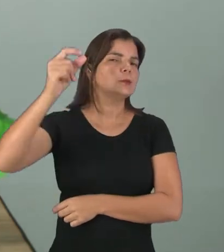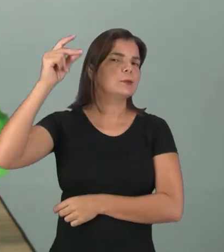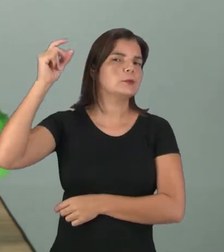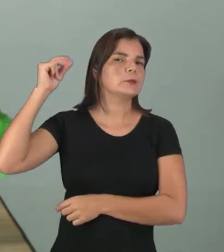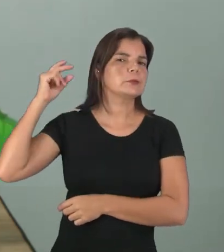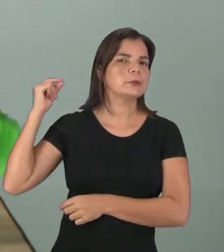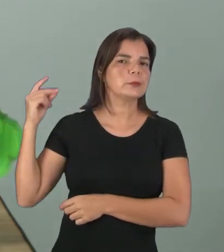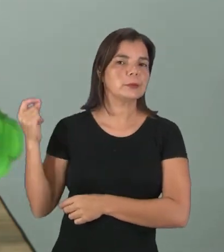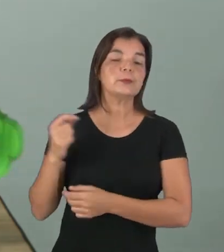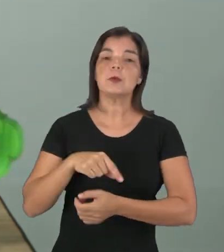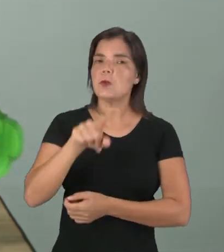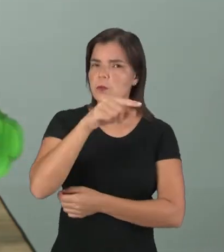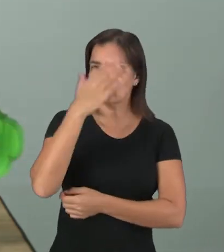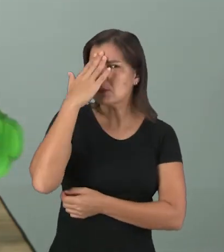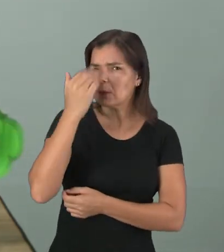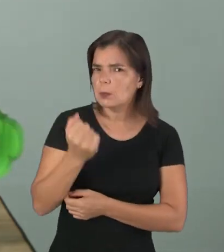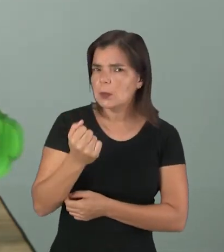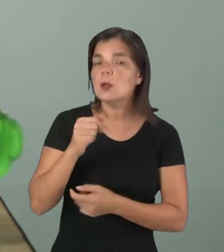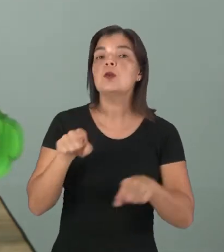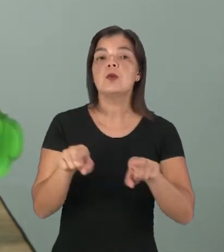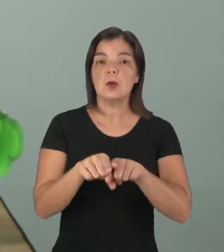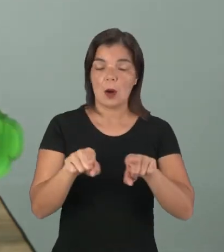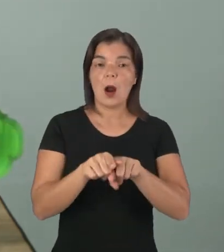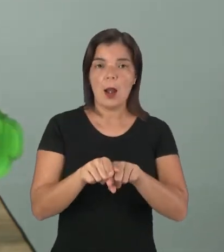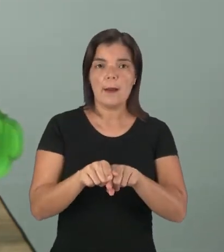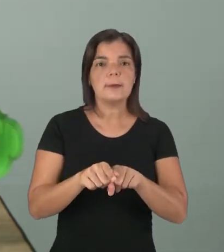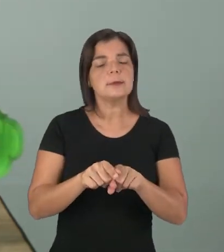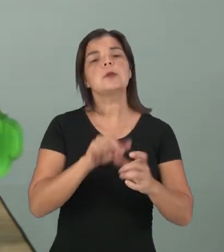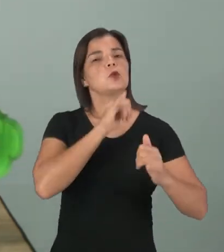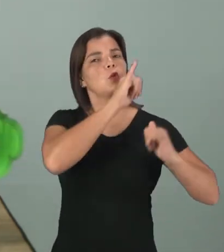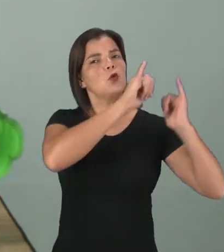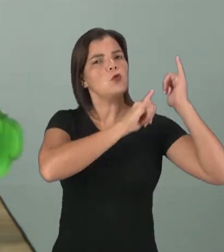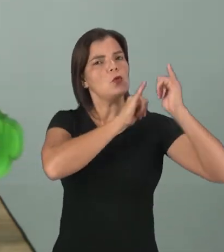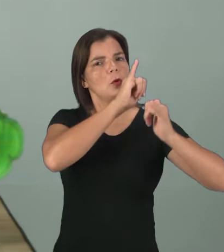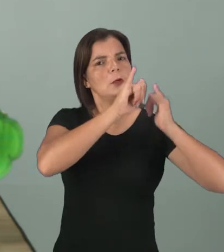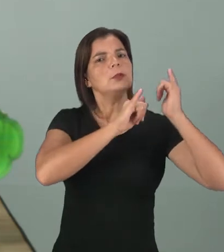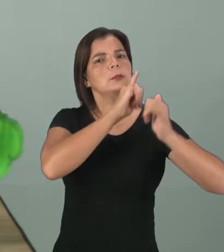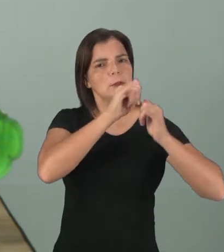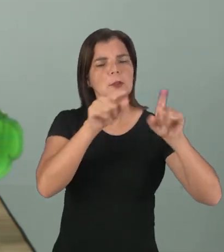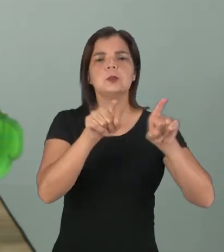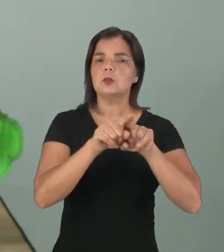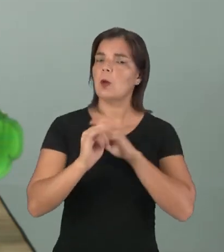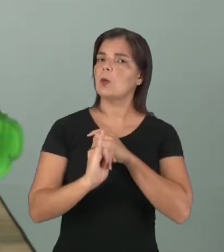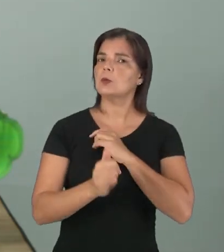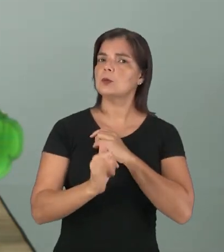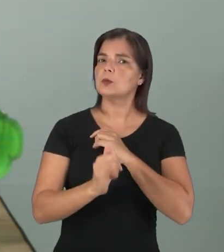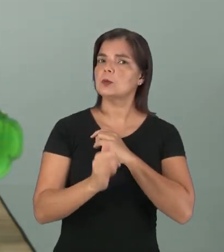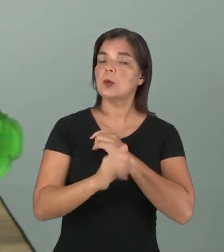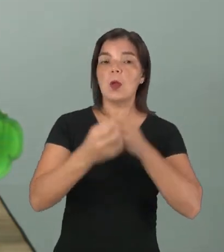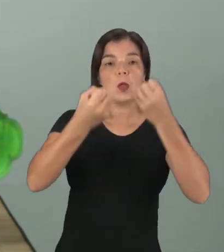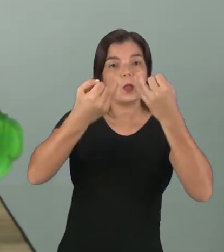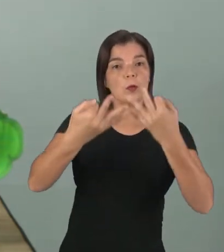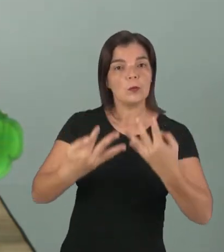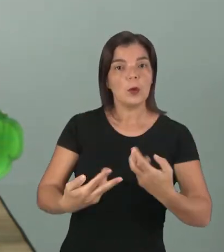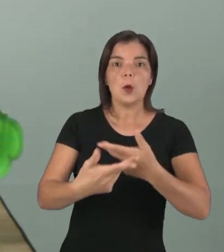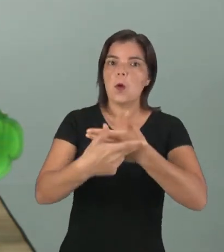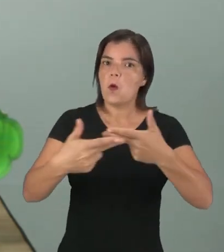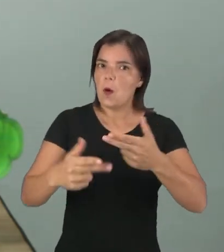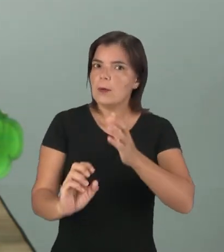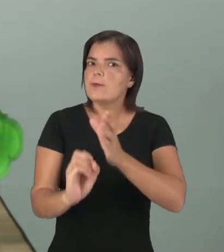e muitos tempos. E você sabia que as lendas são narrativas e elas tentam nos explicar